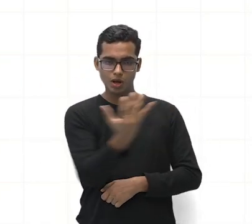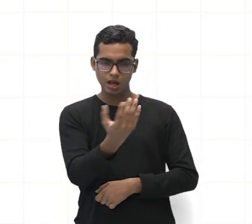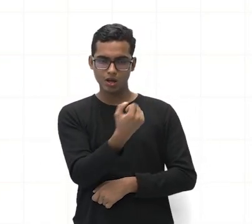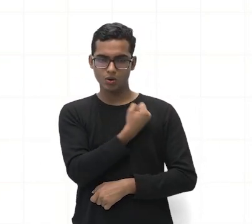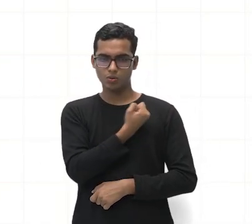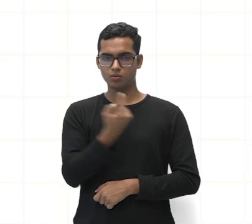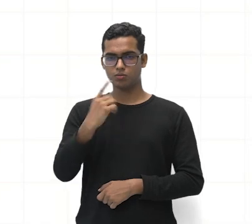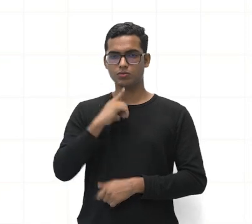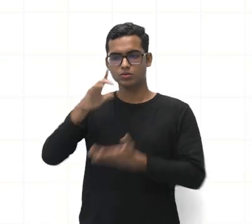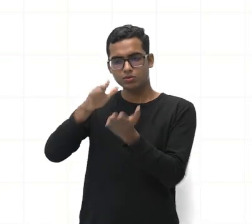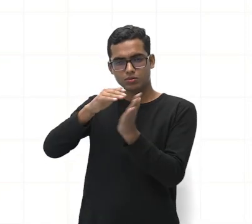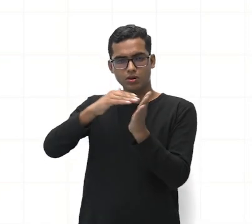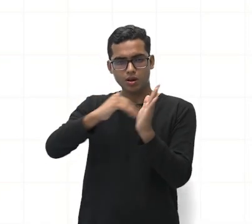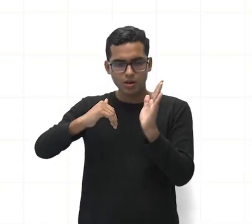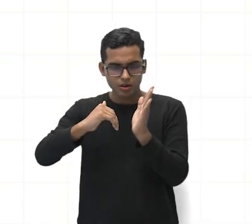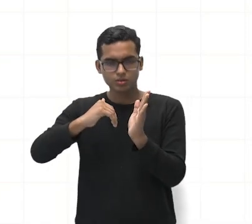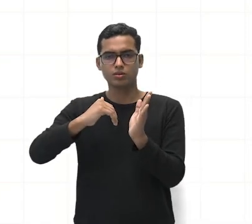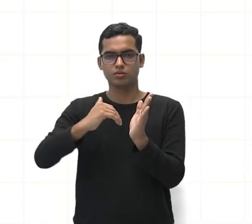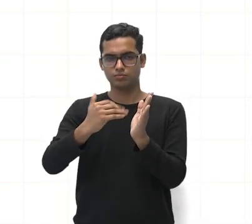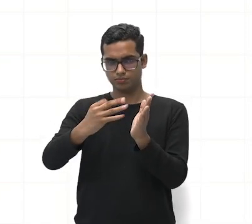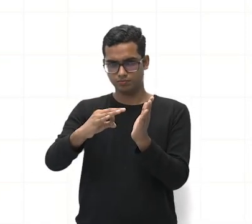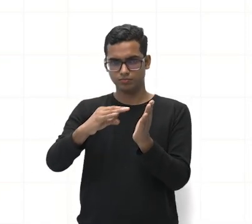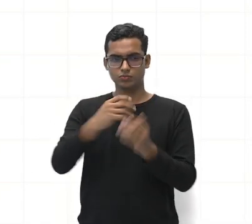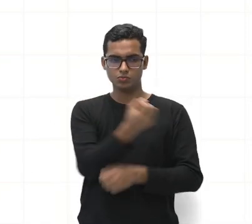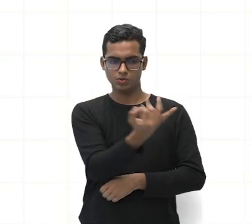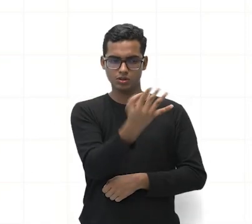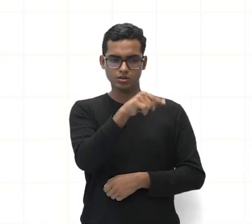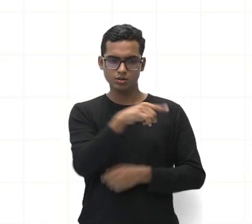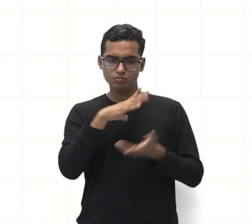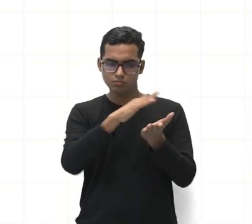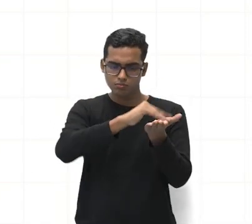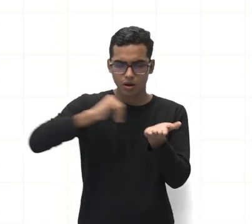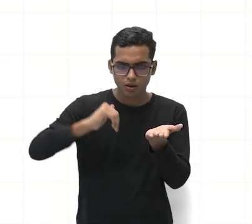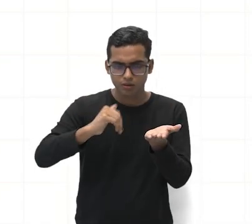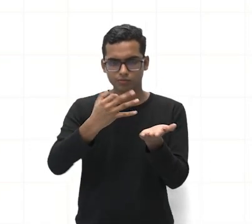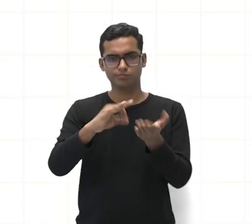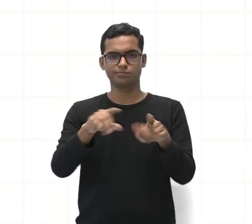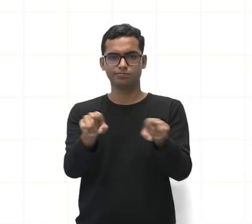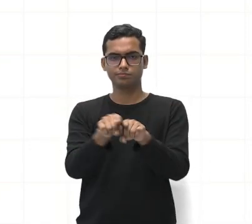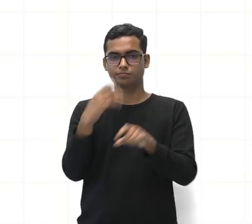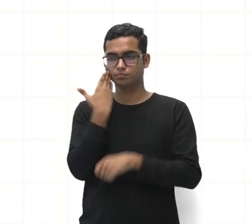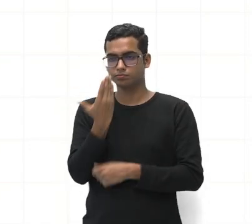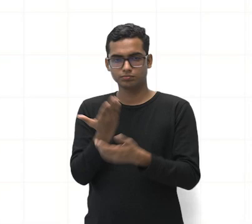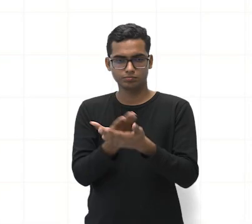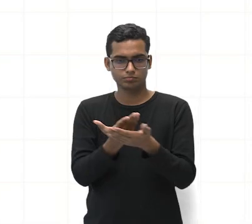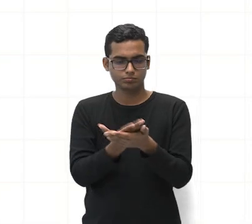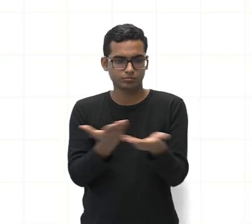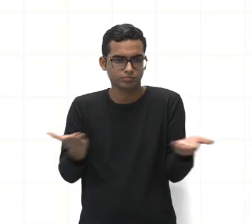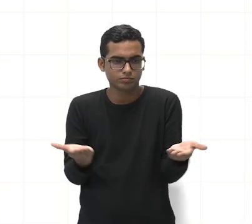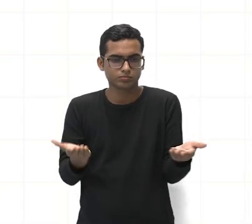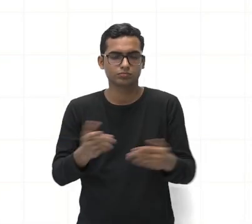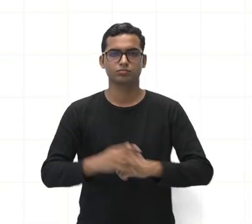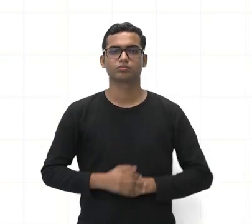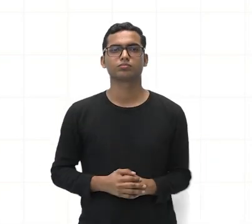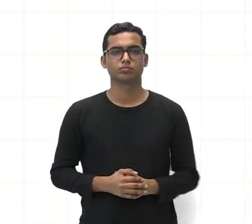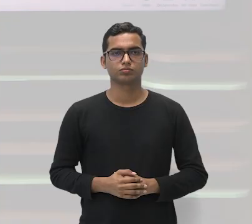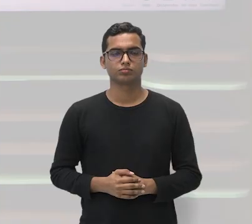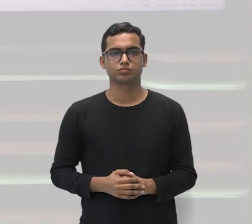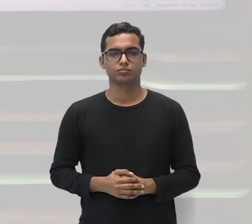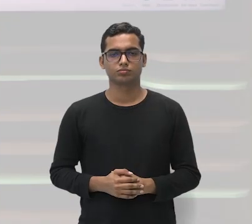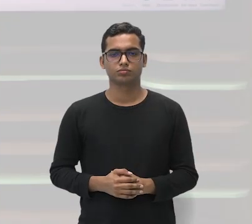uma quantidade de outra. Tudo bem? Então, nesta aula vamos abordar essas duas